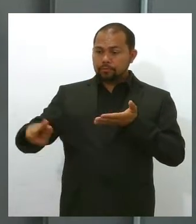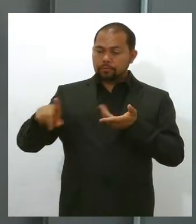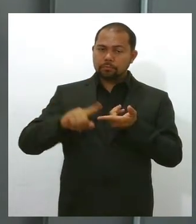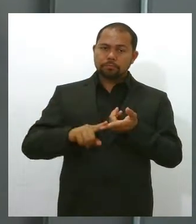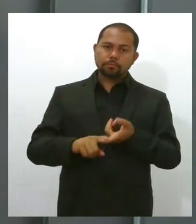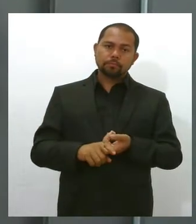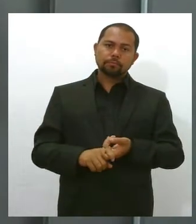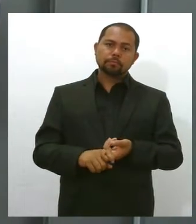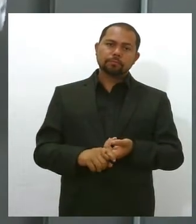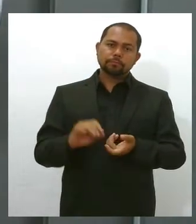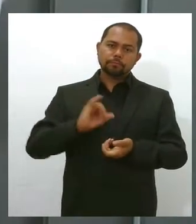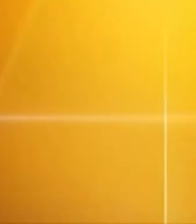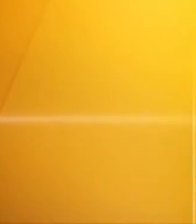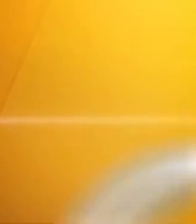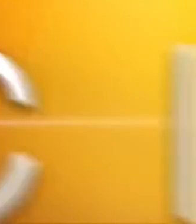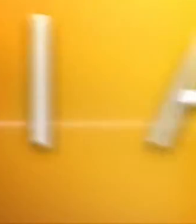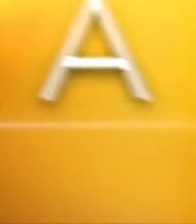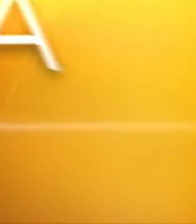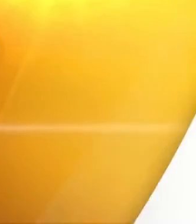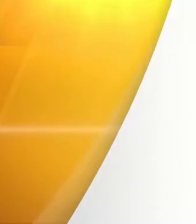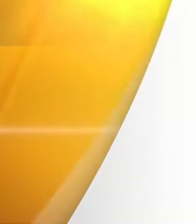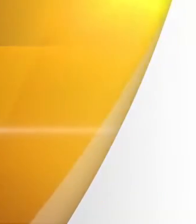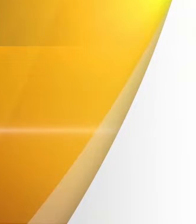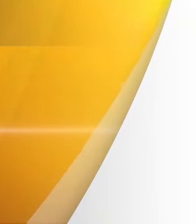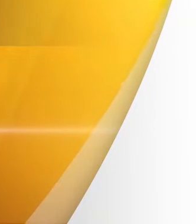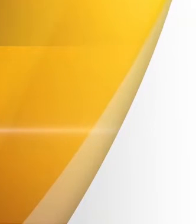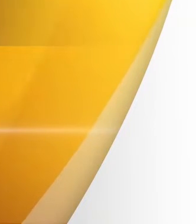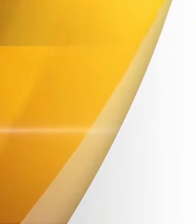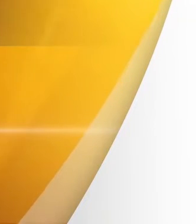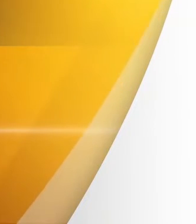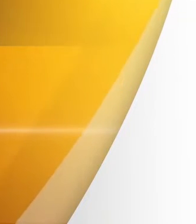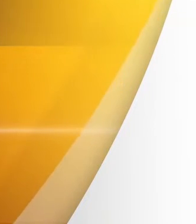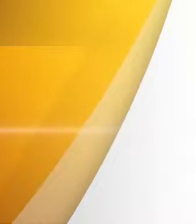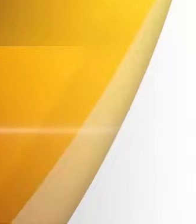voltamos já E aí